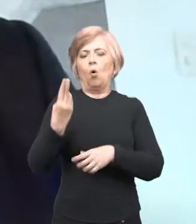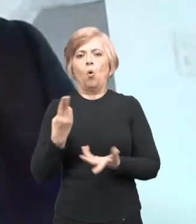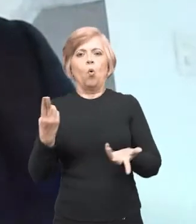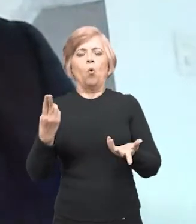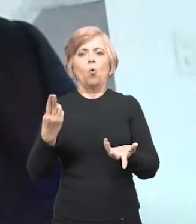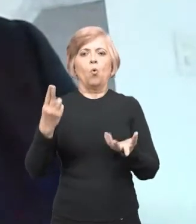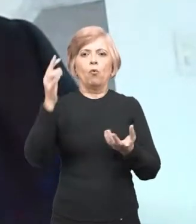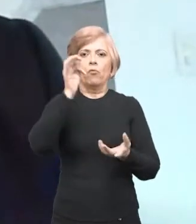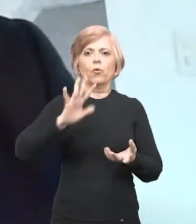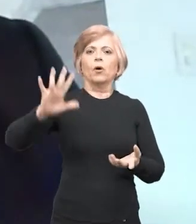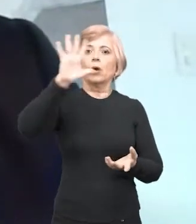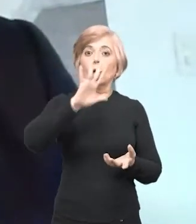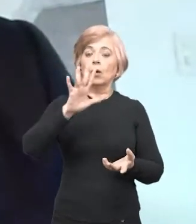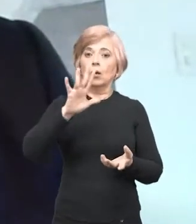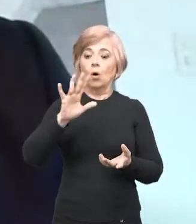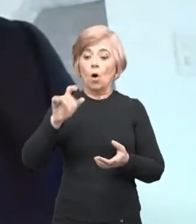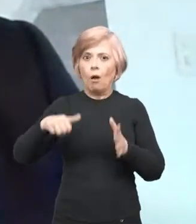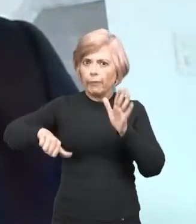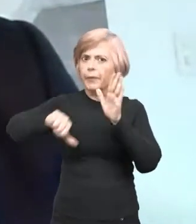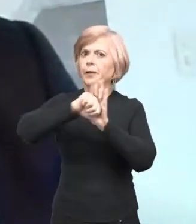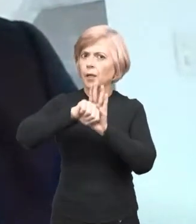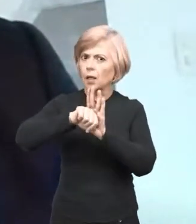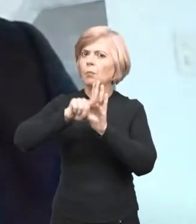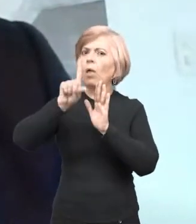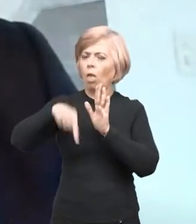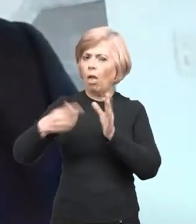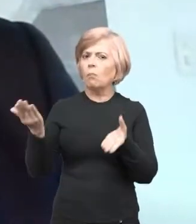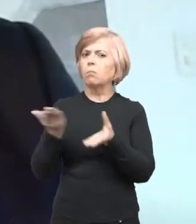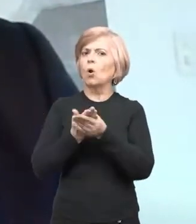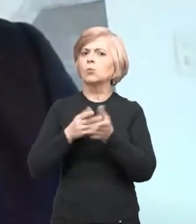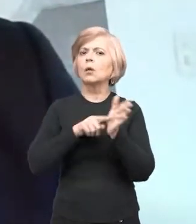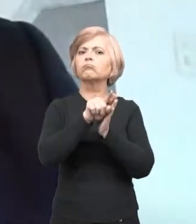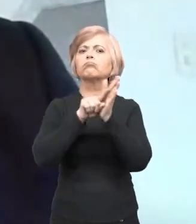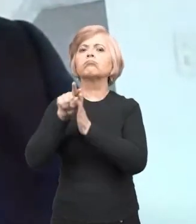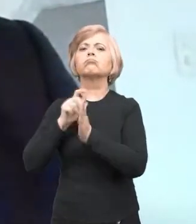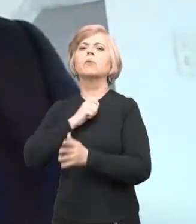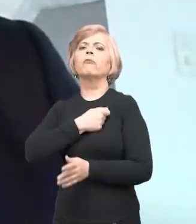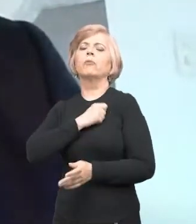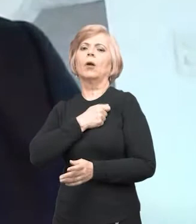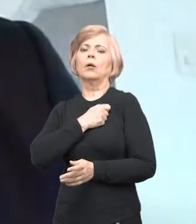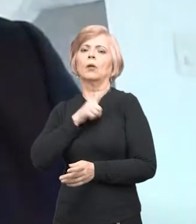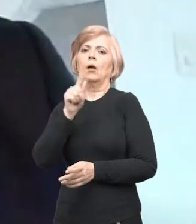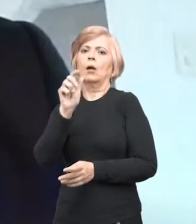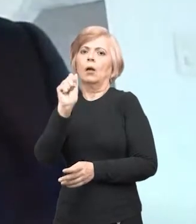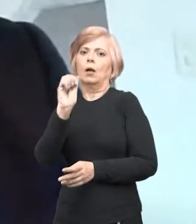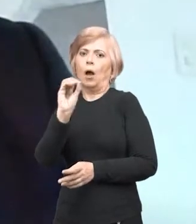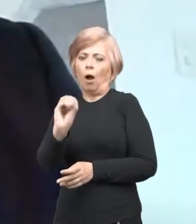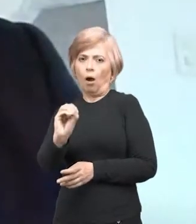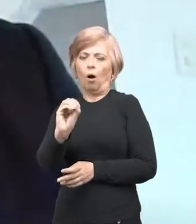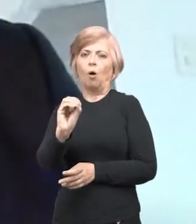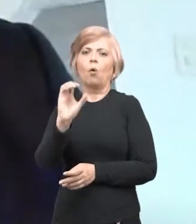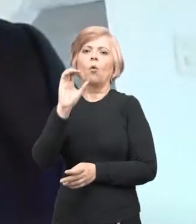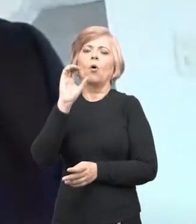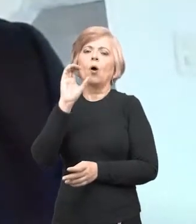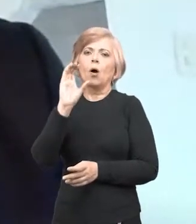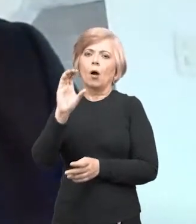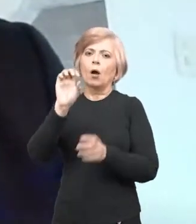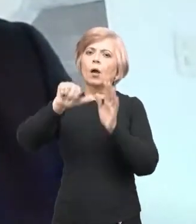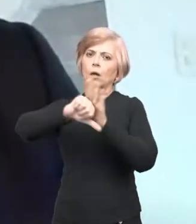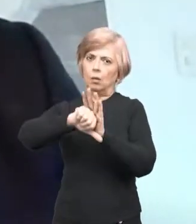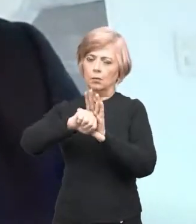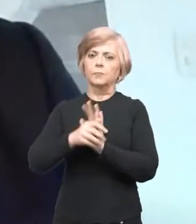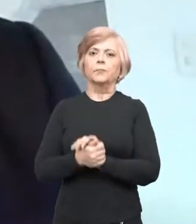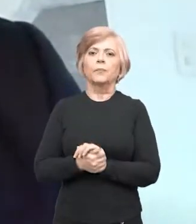são investigados por essa estrutura da Procuradoria-Geral, que é o GALCRIM, que, como eu disse, atua diretamente na atribuição